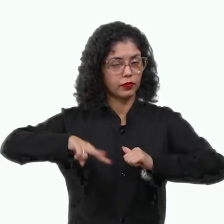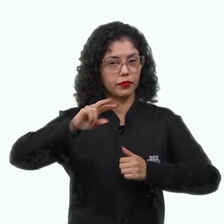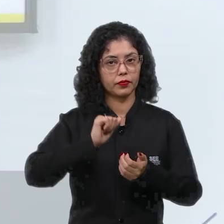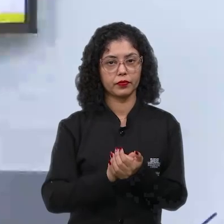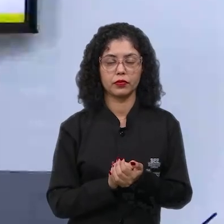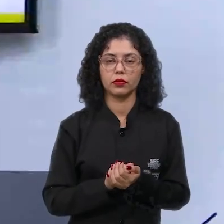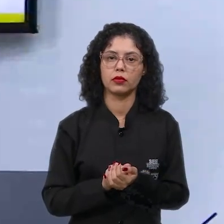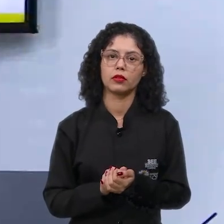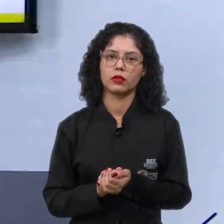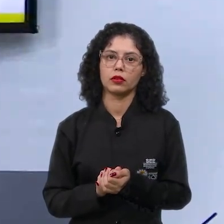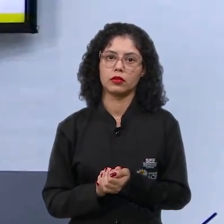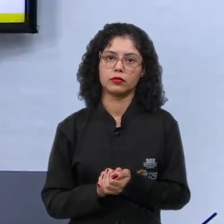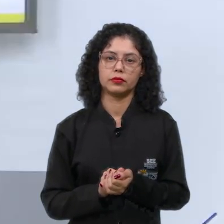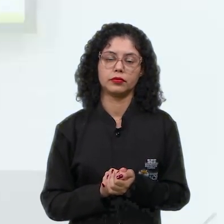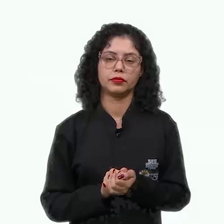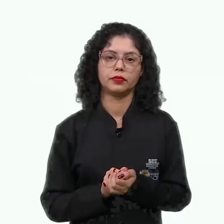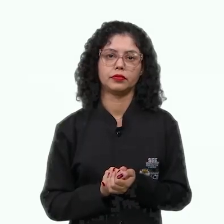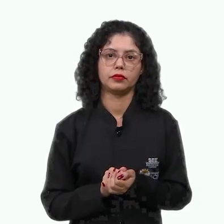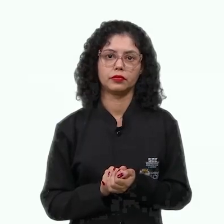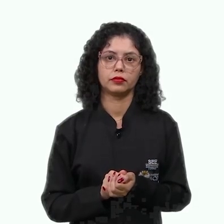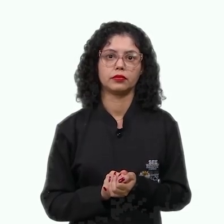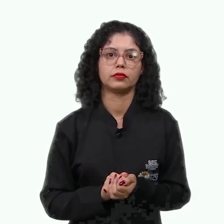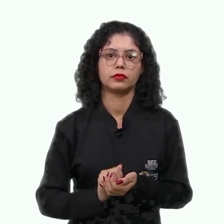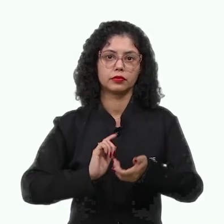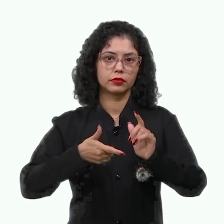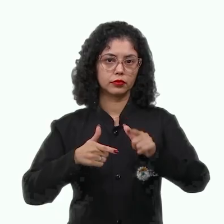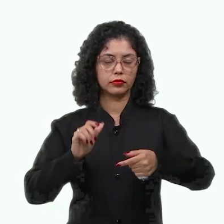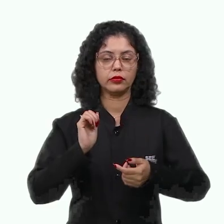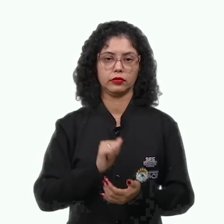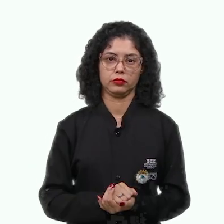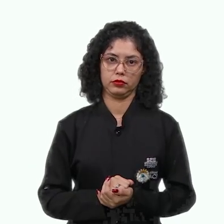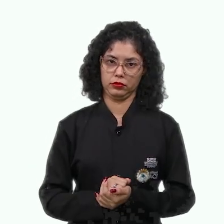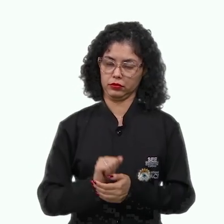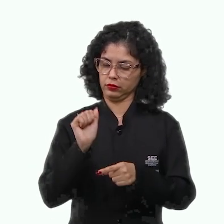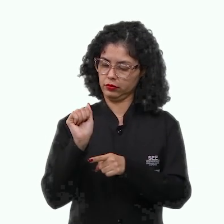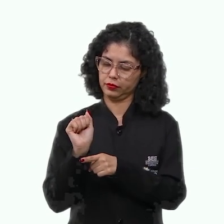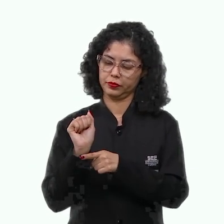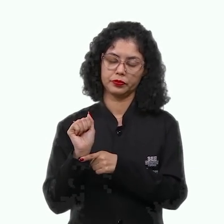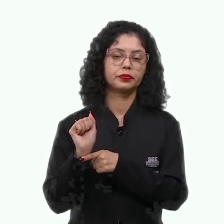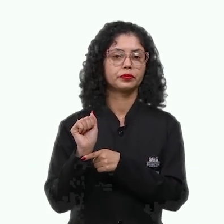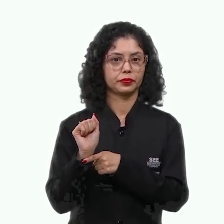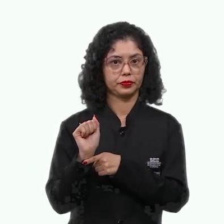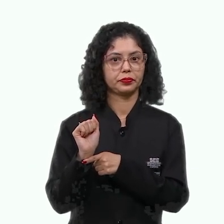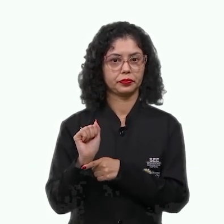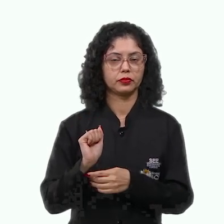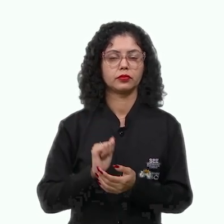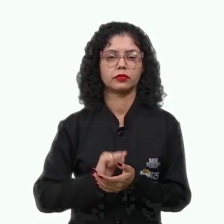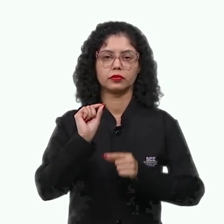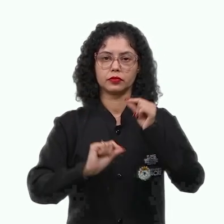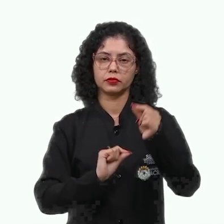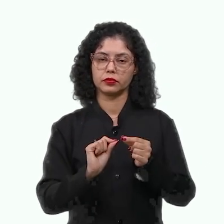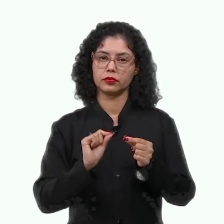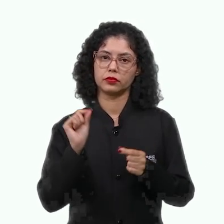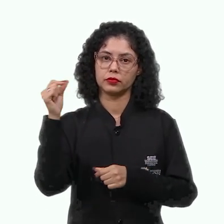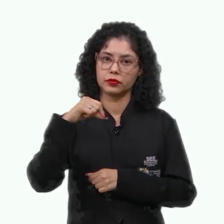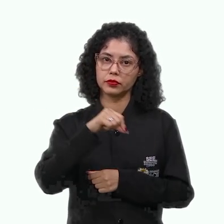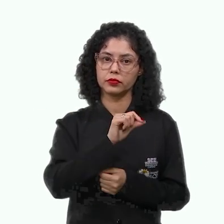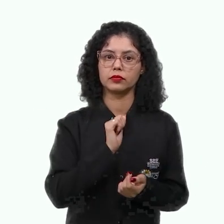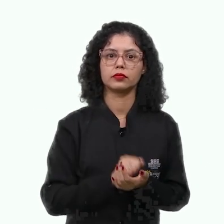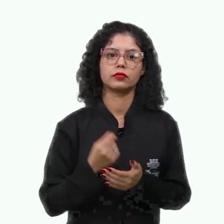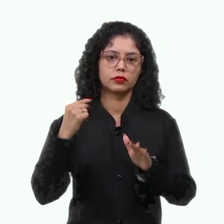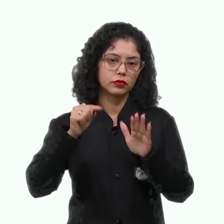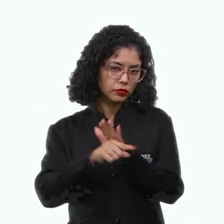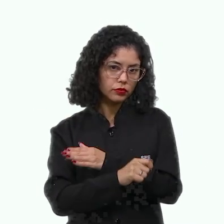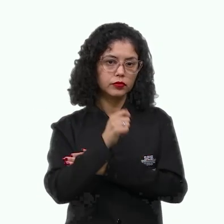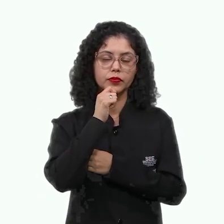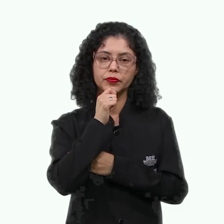eliminar bastante. Mas o nosso gabarito é a alternativa A, né, pessoal? O que a microvespa faz?